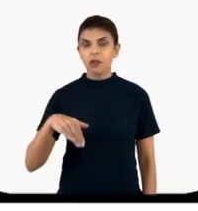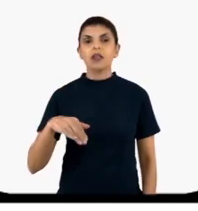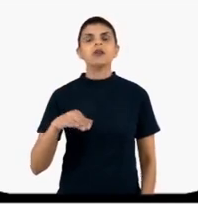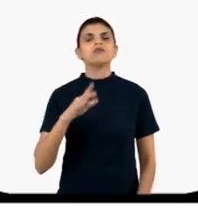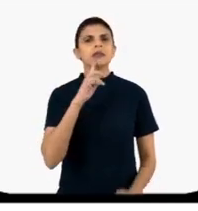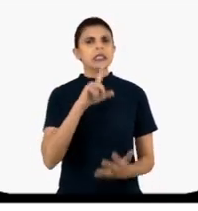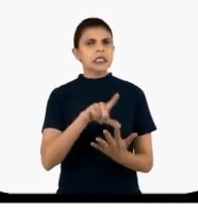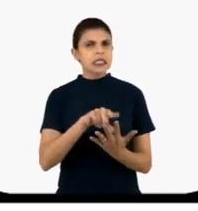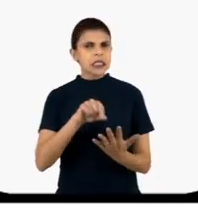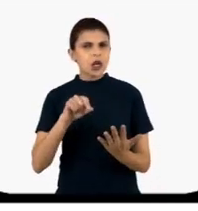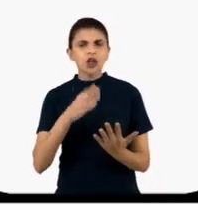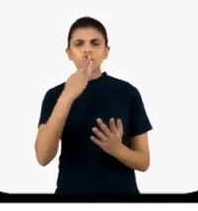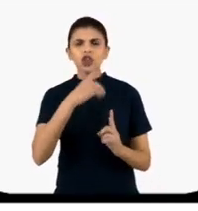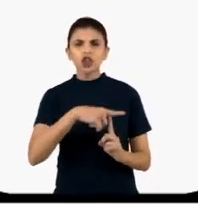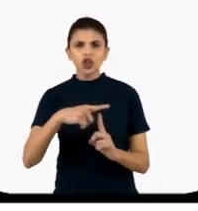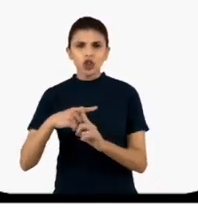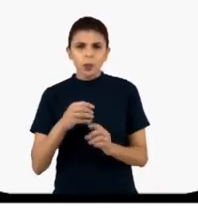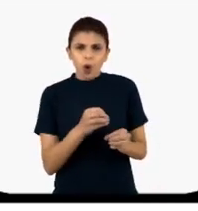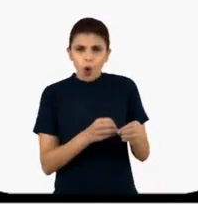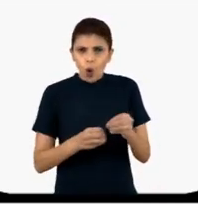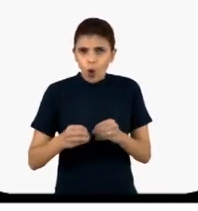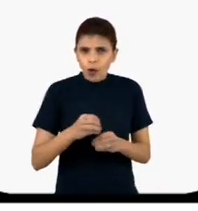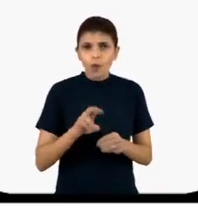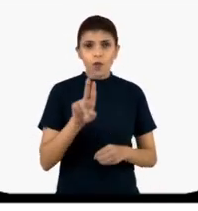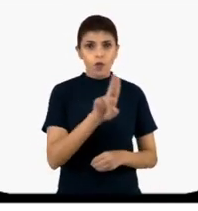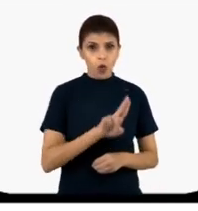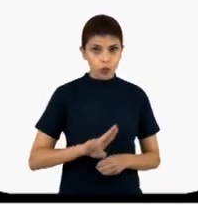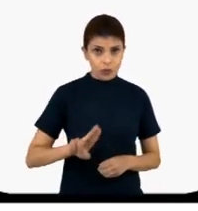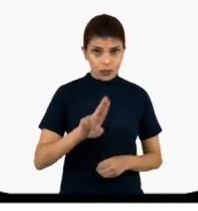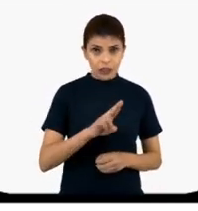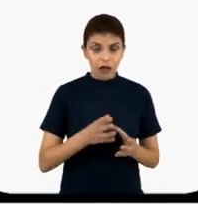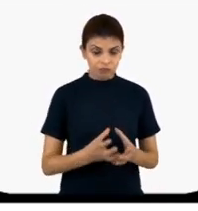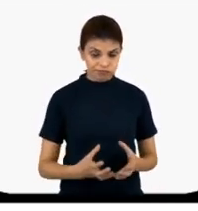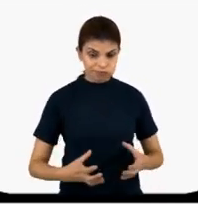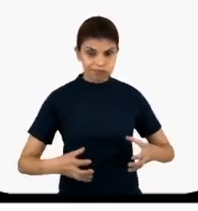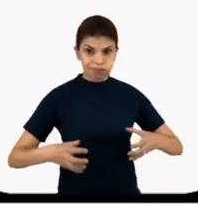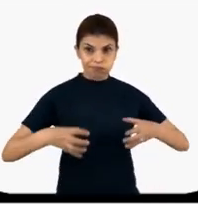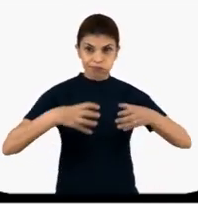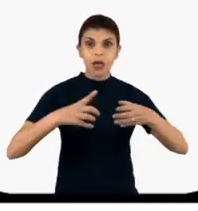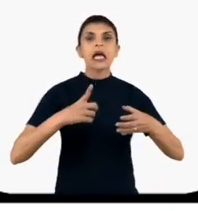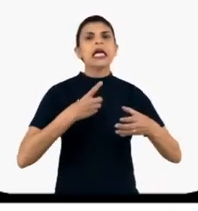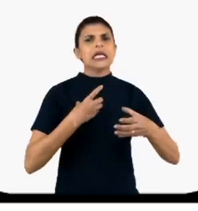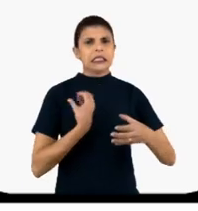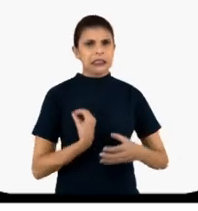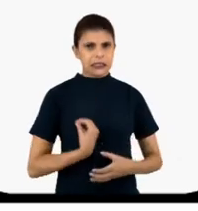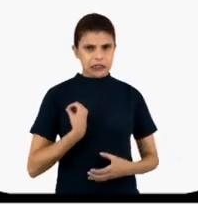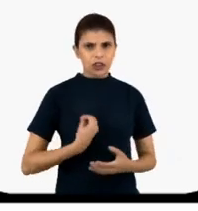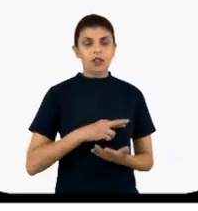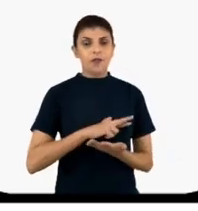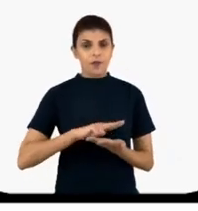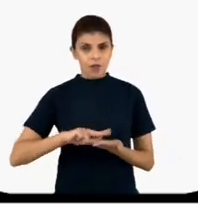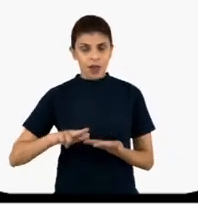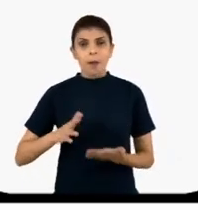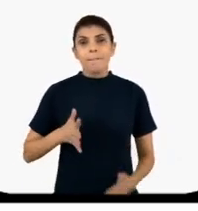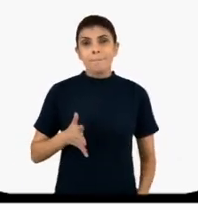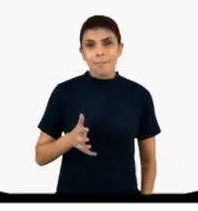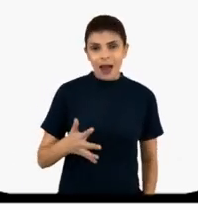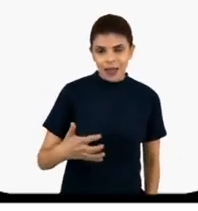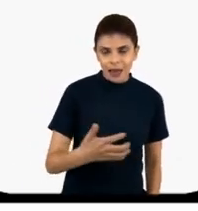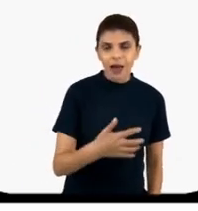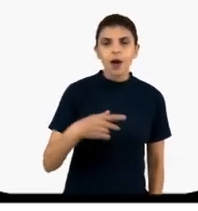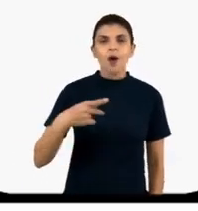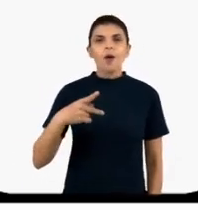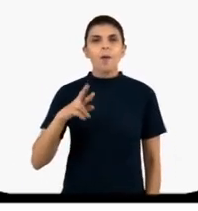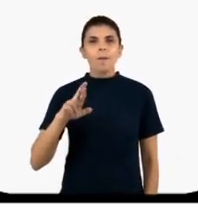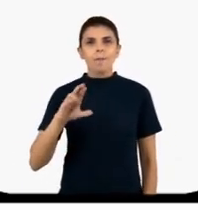temos que selecionar muito bem o que tipo de micro-organismo vou utilizar, minha plataforma. Como falei para vocês, existem bactérias que são